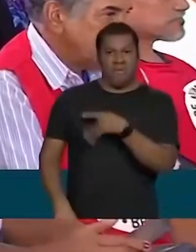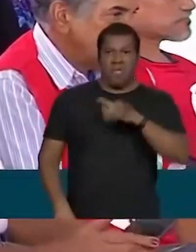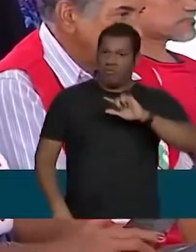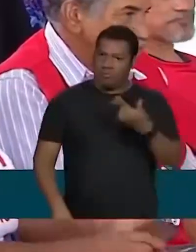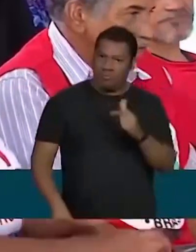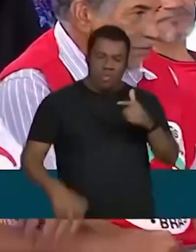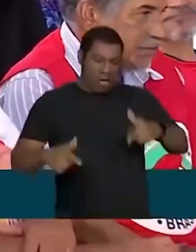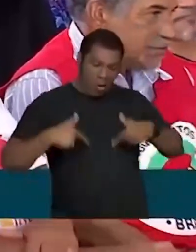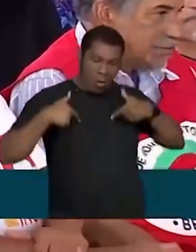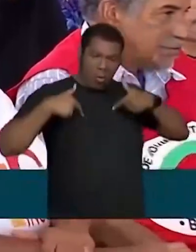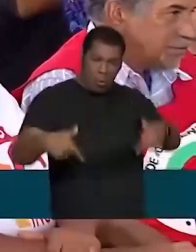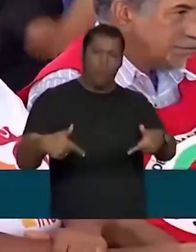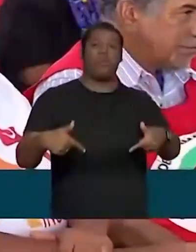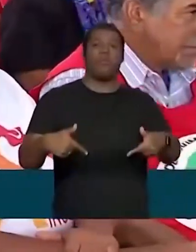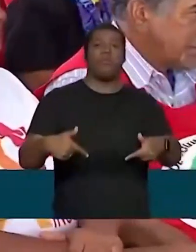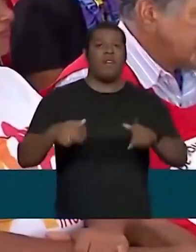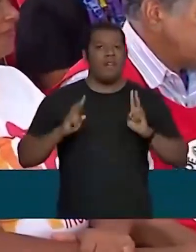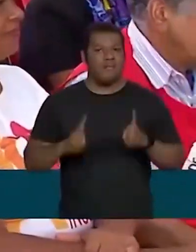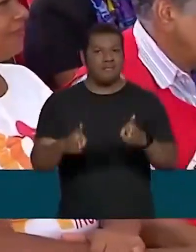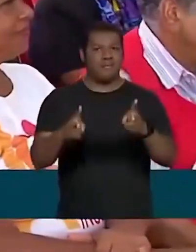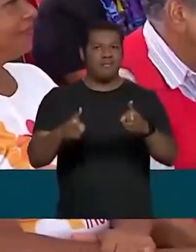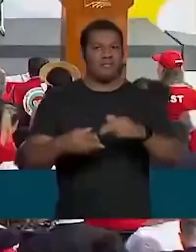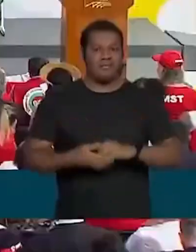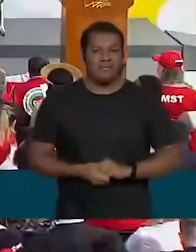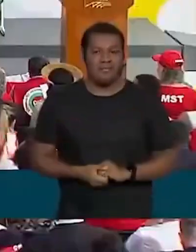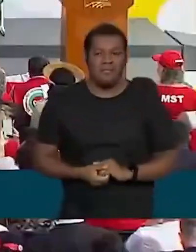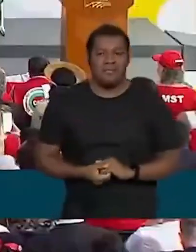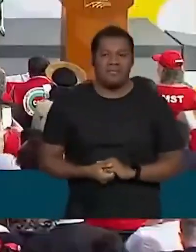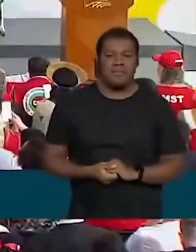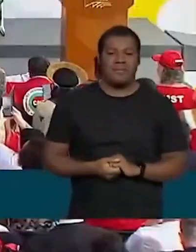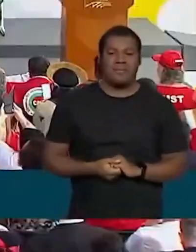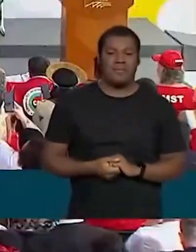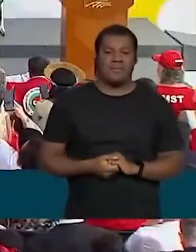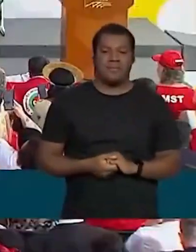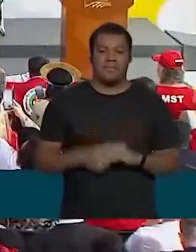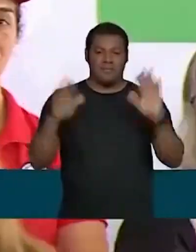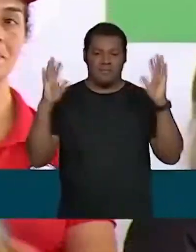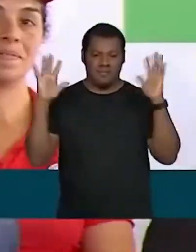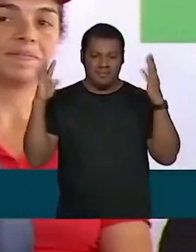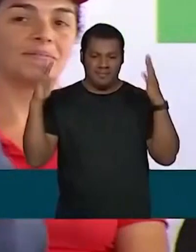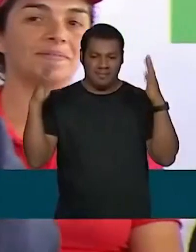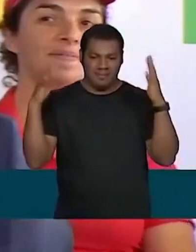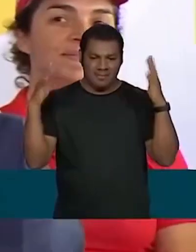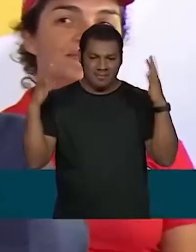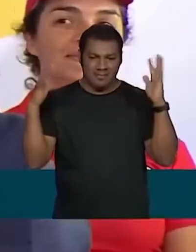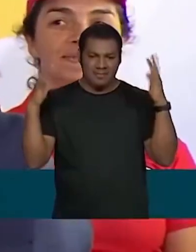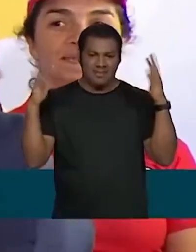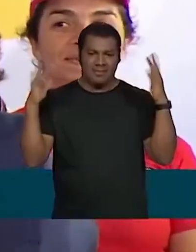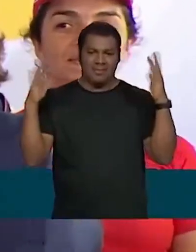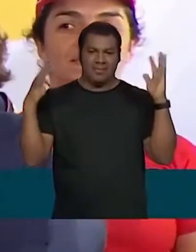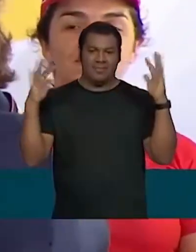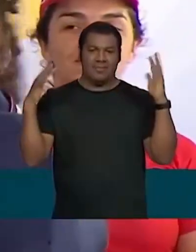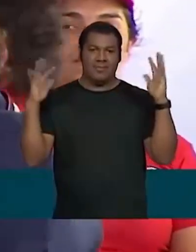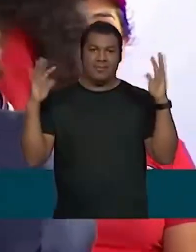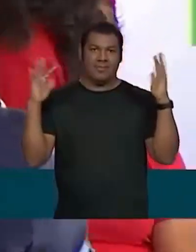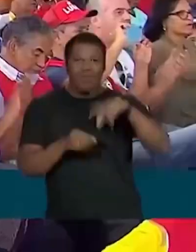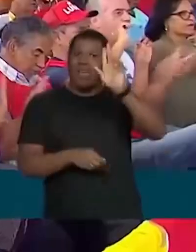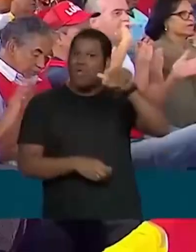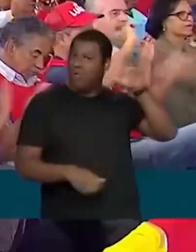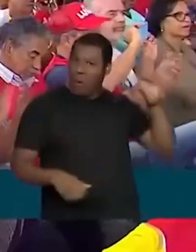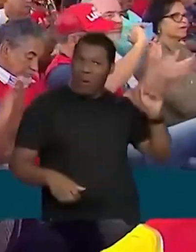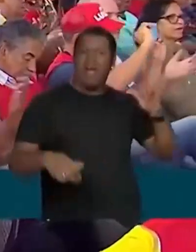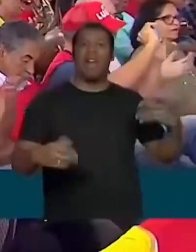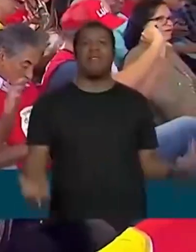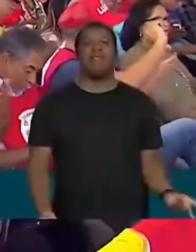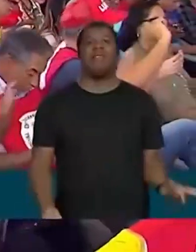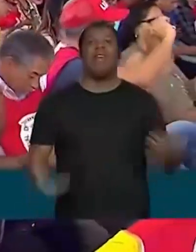de organizações da sociedade civil e do governo nos conselhos como forma de aprofundar a democracia. Lula pediu ajuda